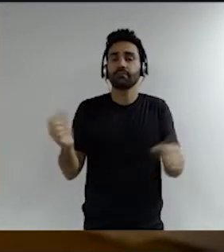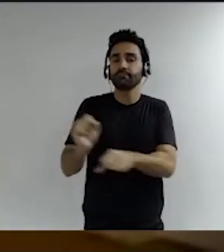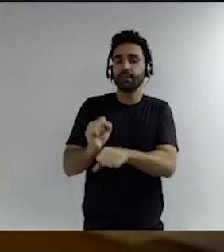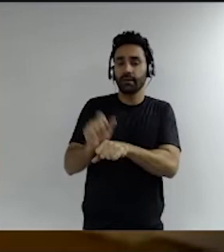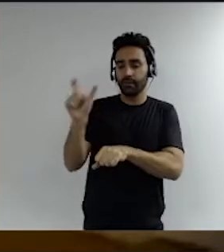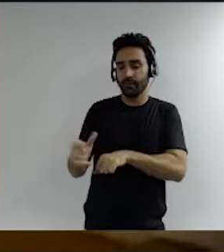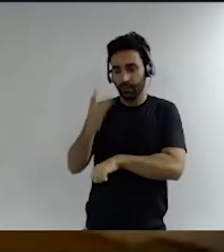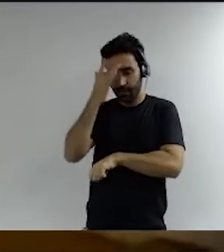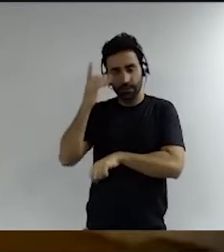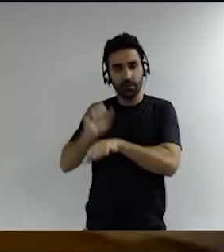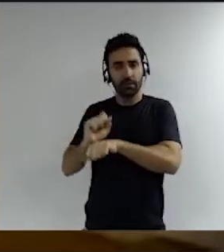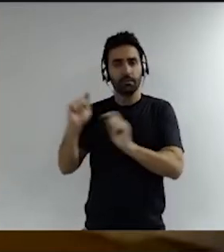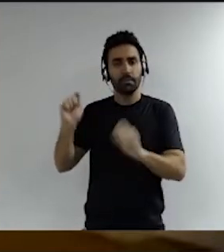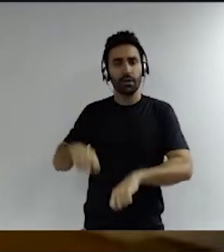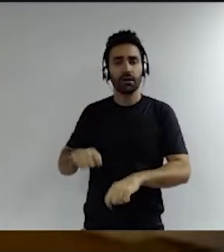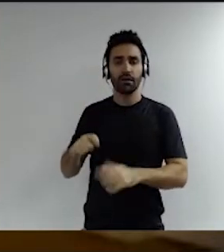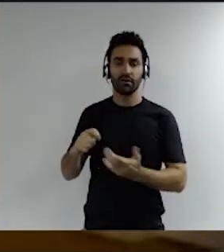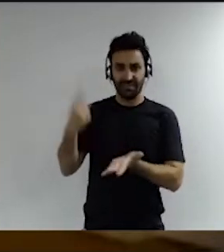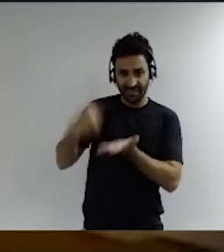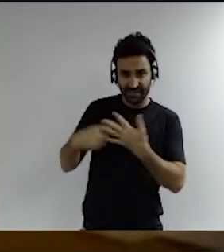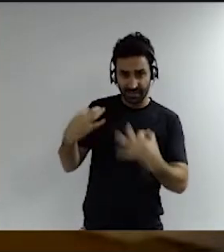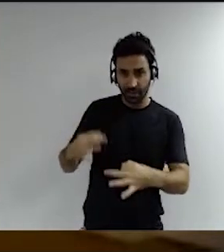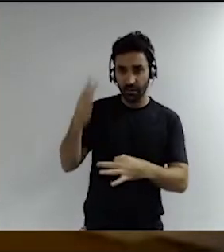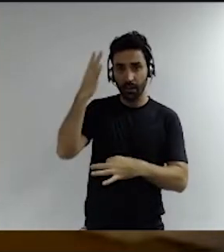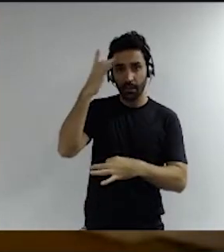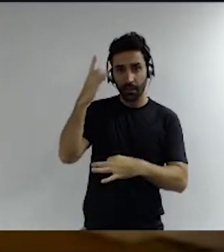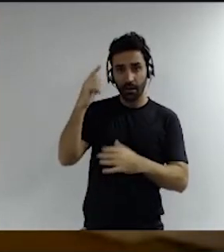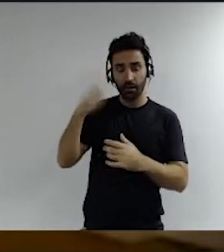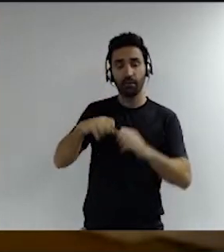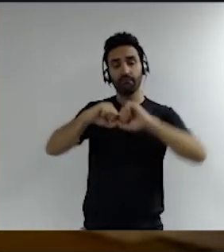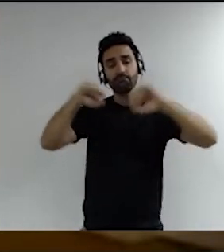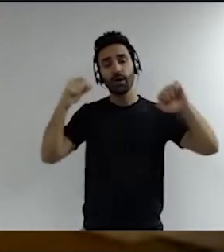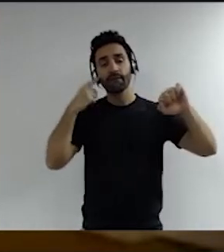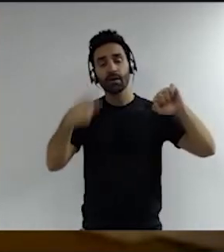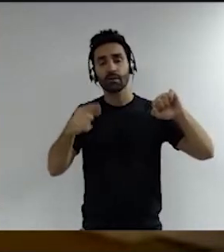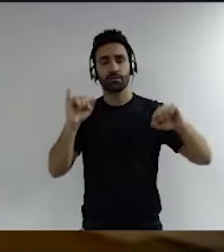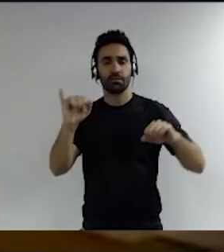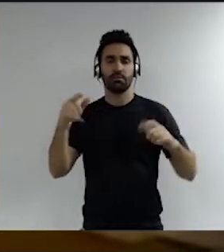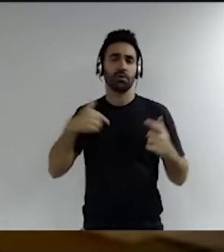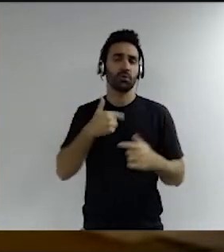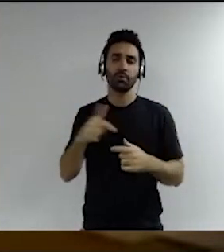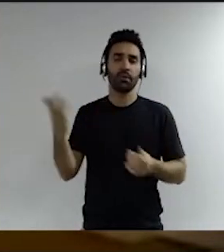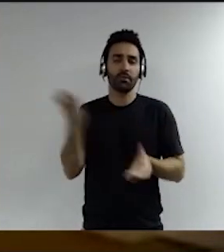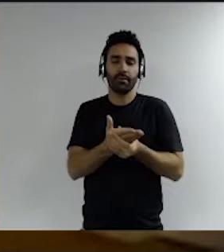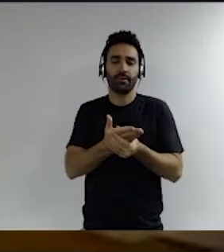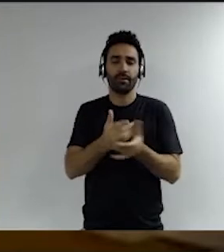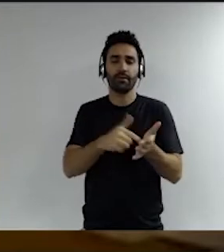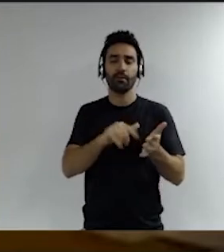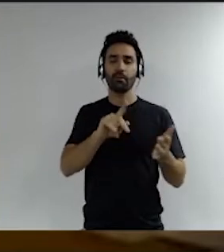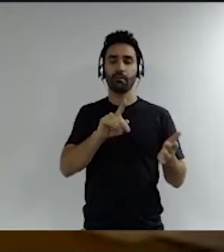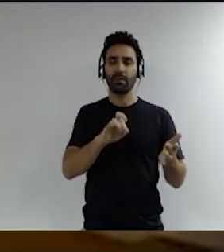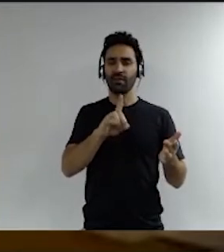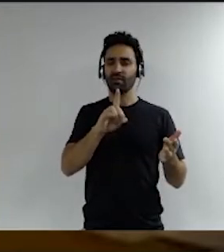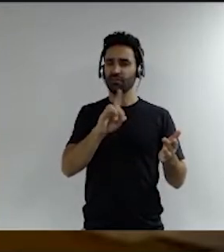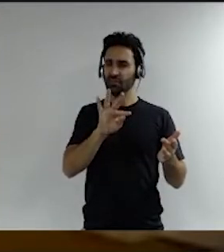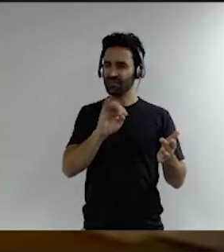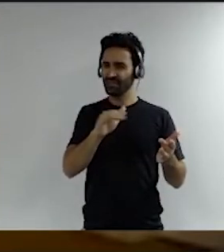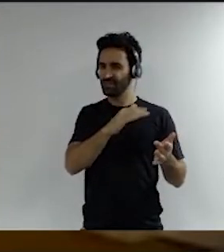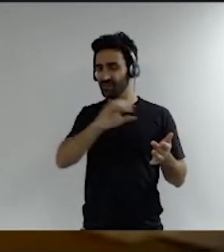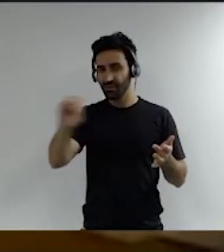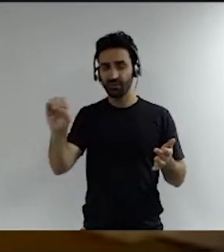cidadão pode formar e, no dia seguinte, bater nas portas dos tribunais sem sequer ter ajuizado uma petição em primeiro grau?